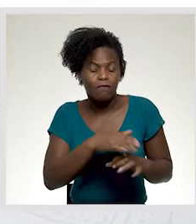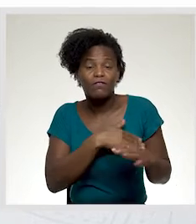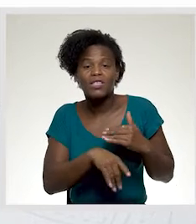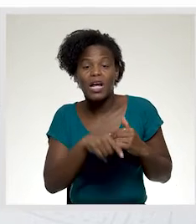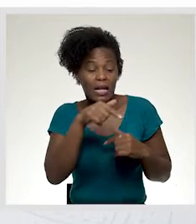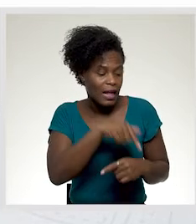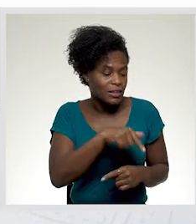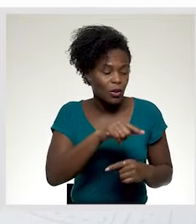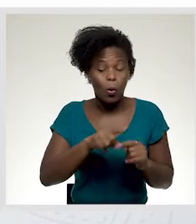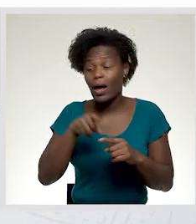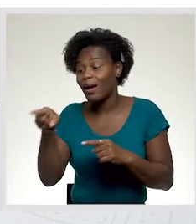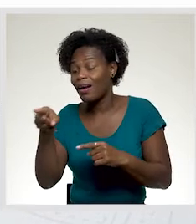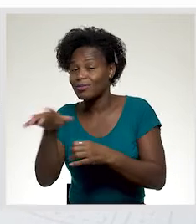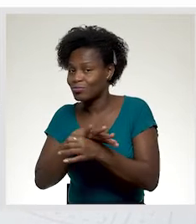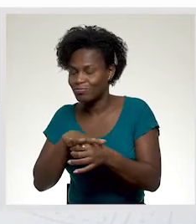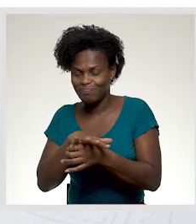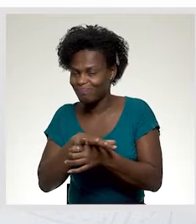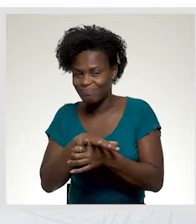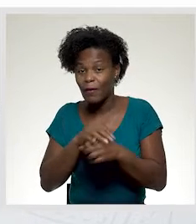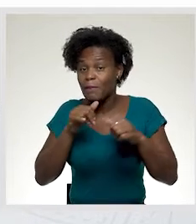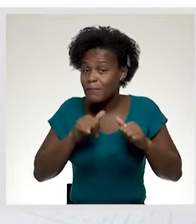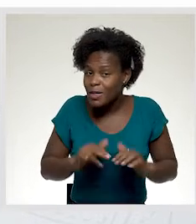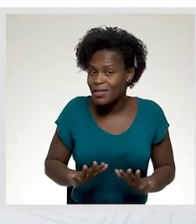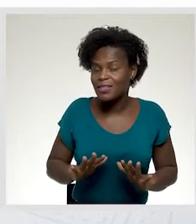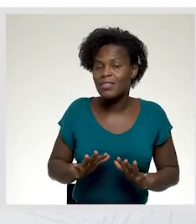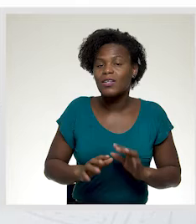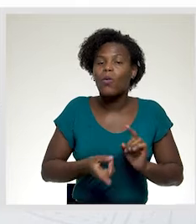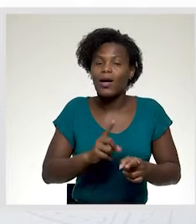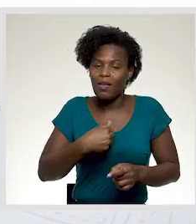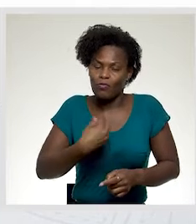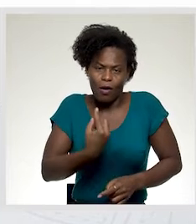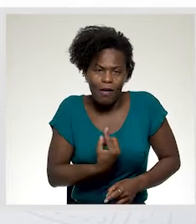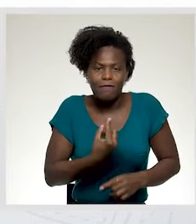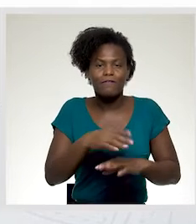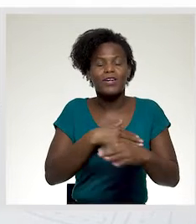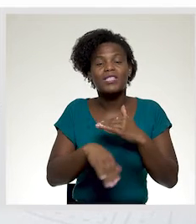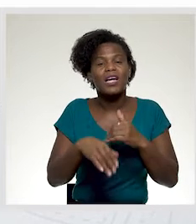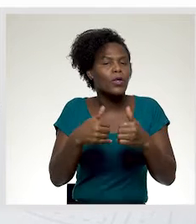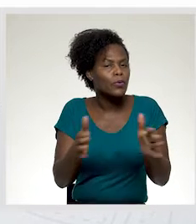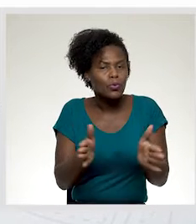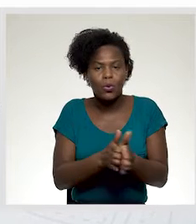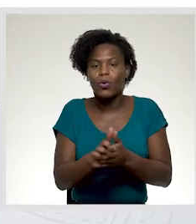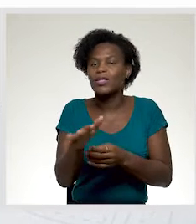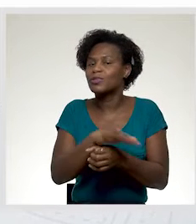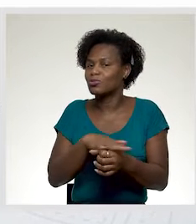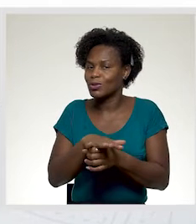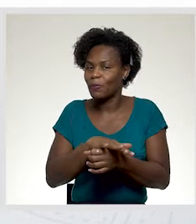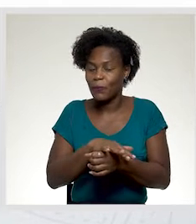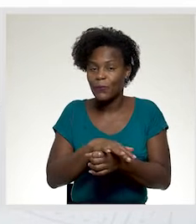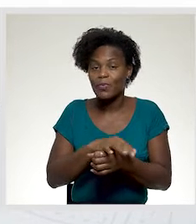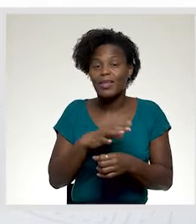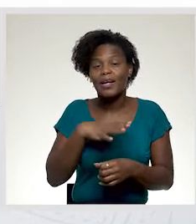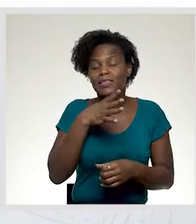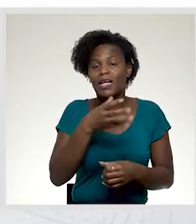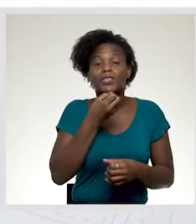nesta ou naquela circunstância, mas sim o que devo fazer em todas as circunstâncias,